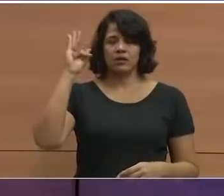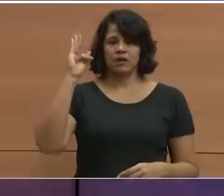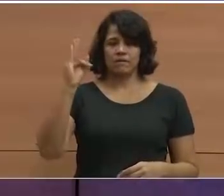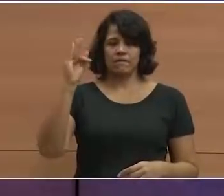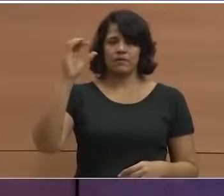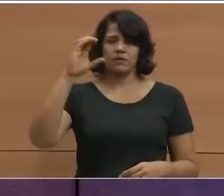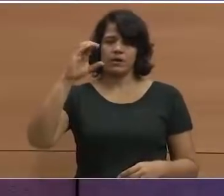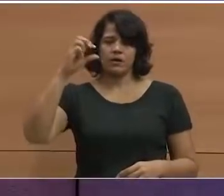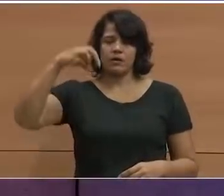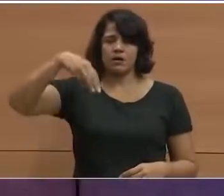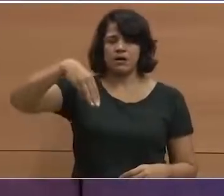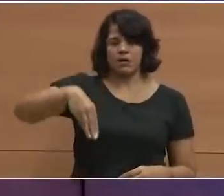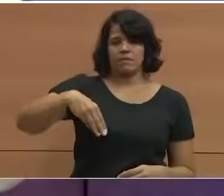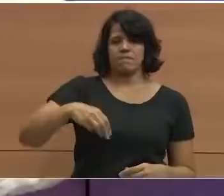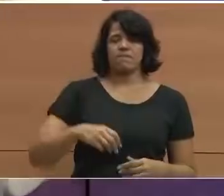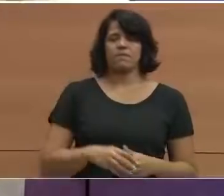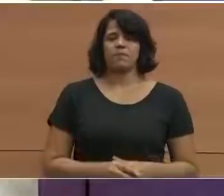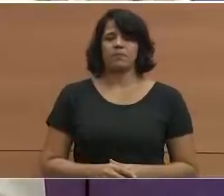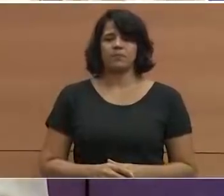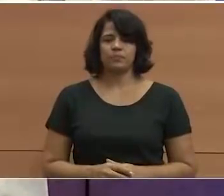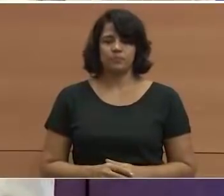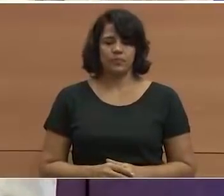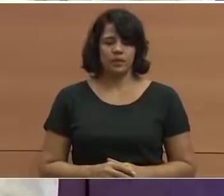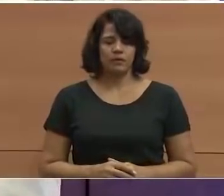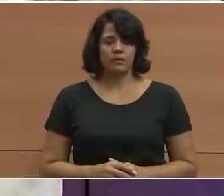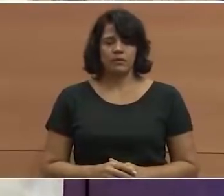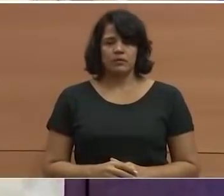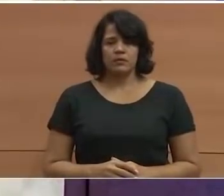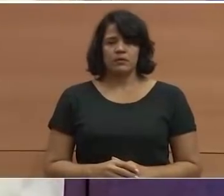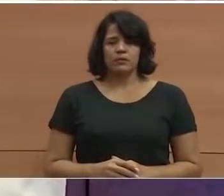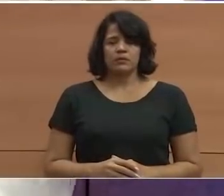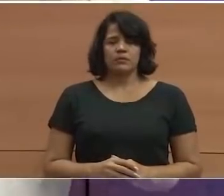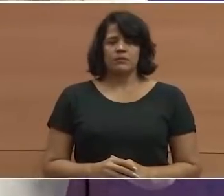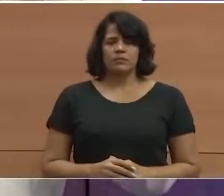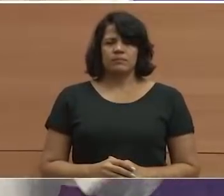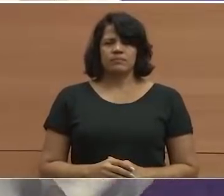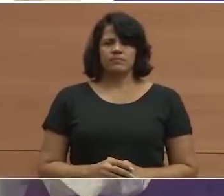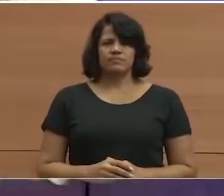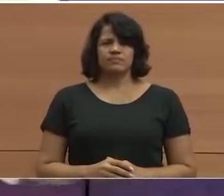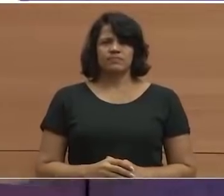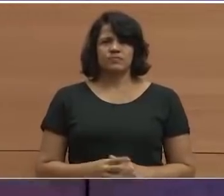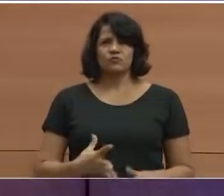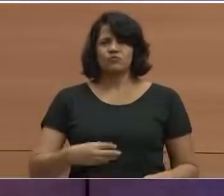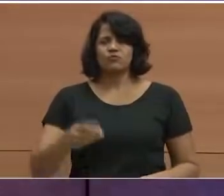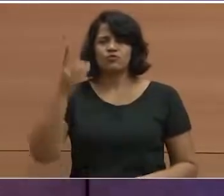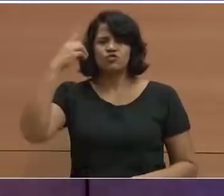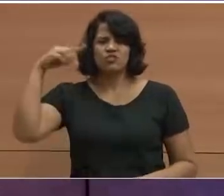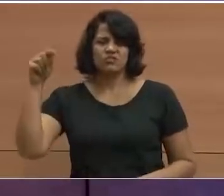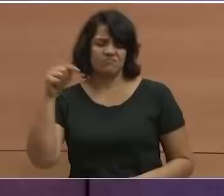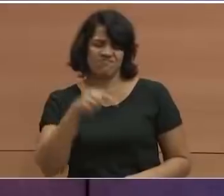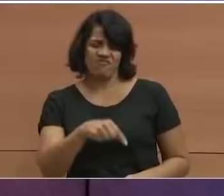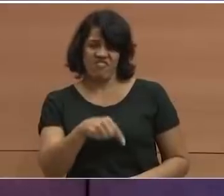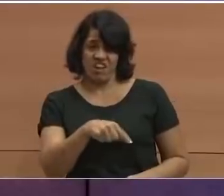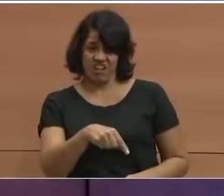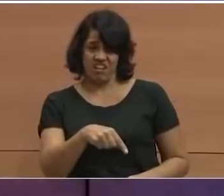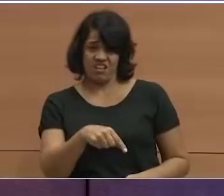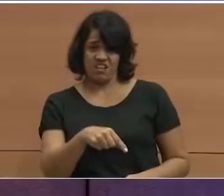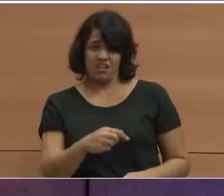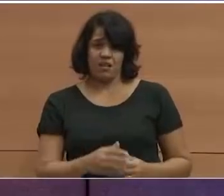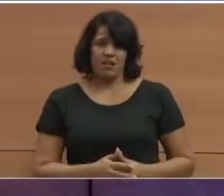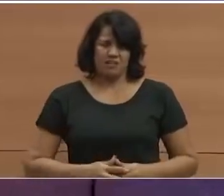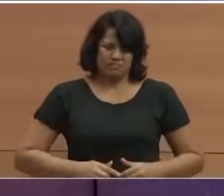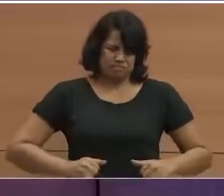igreja pronta para receber os filhos de Deus que virão na grande tribulação, e nós vamos alimentá-los